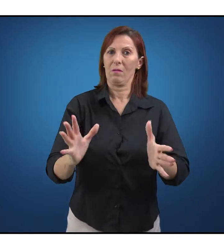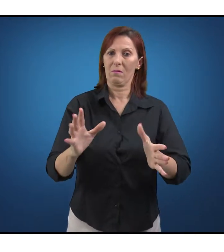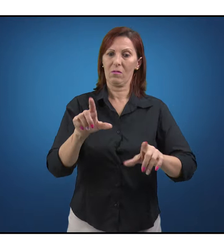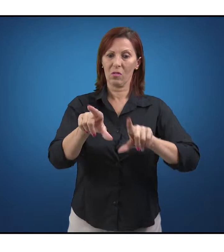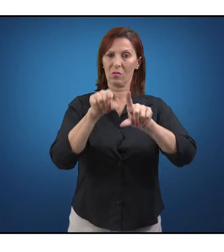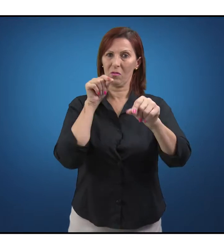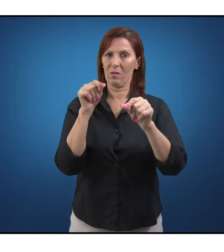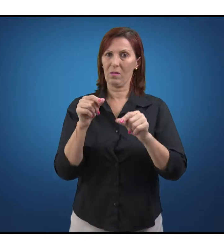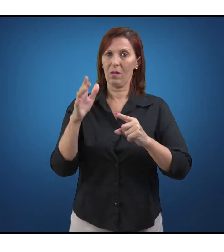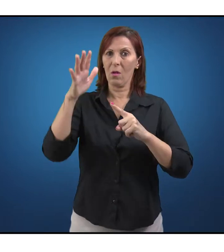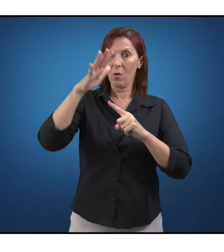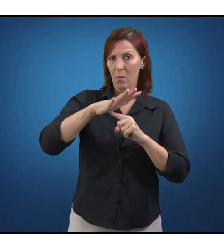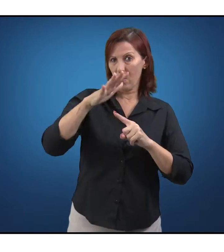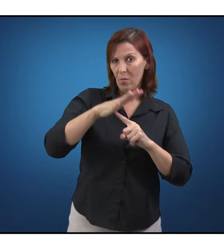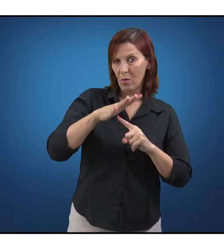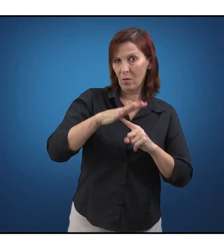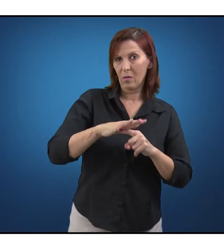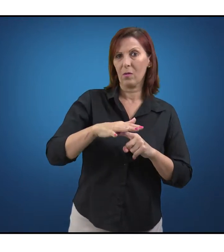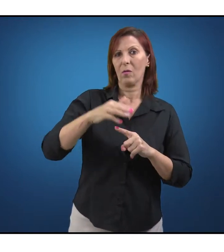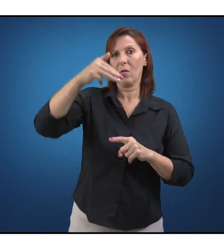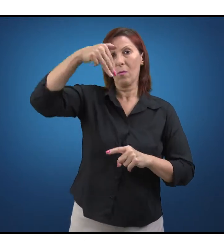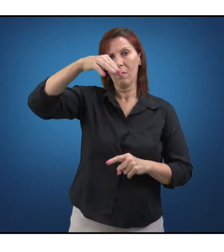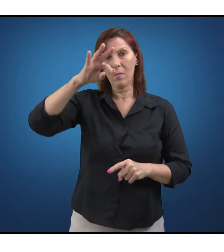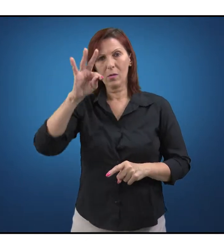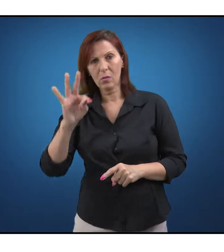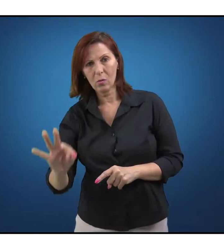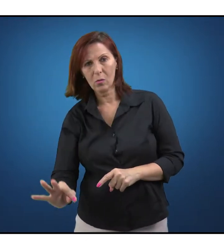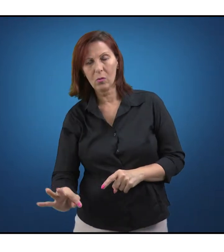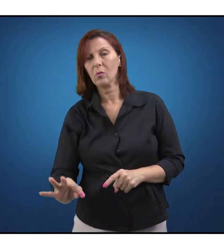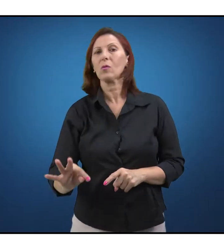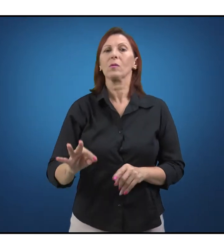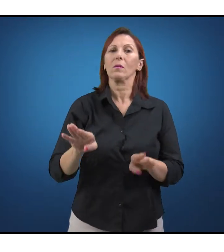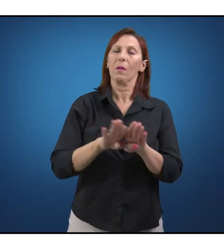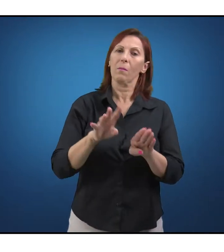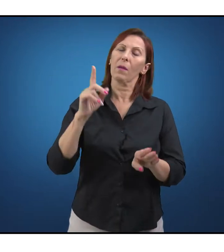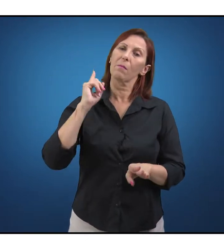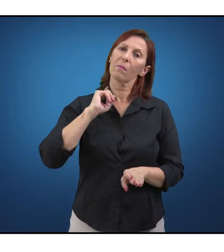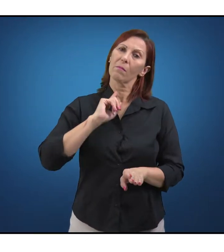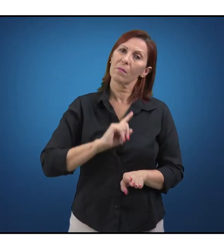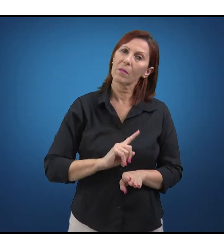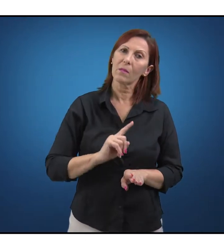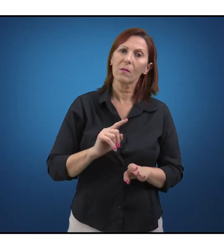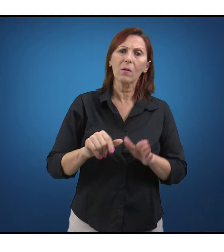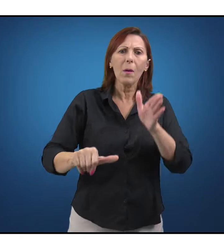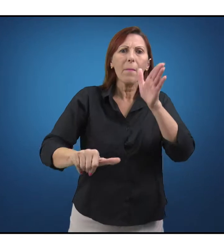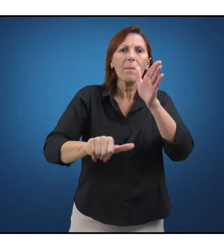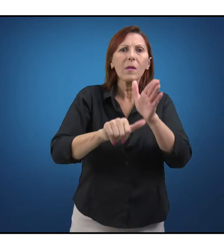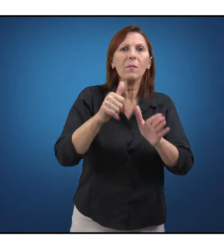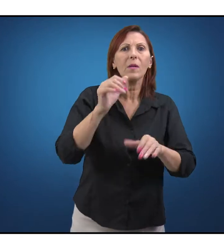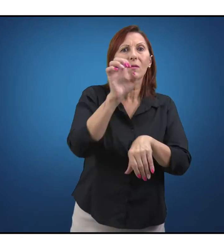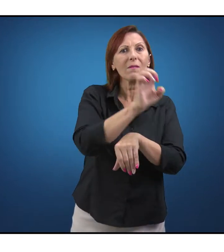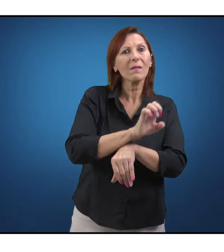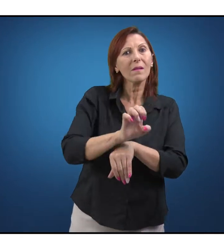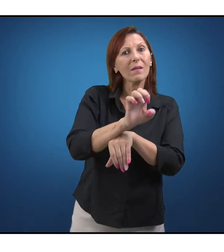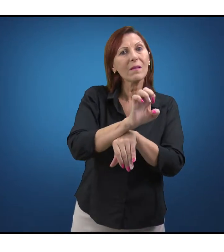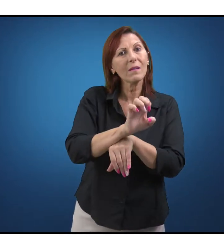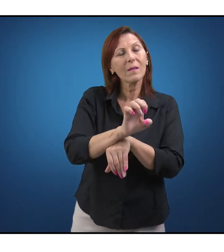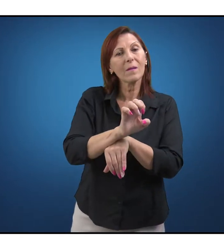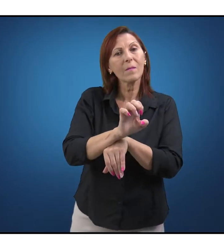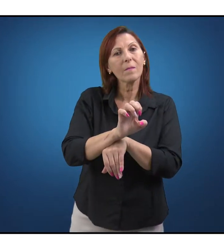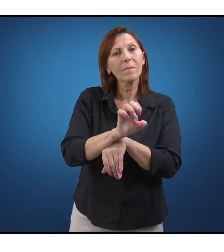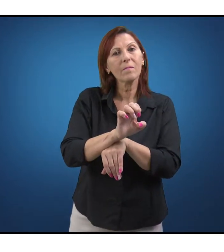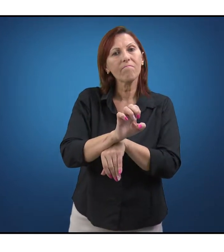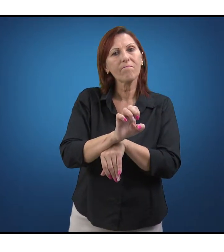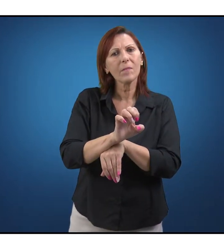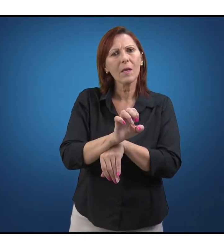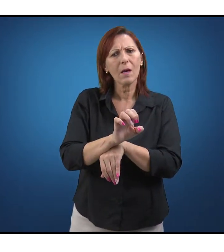Paraná, juntamente com o estado do Mato Grosso do Sul e juntamente com Minas Gerais, foram os primeiros estados